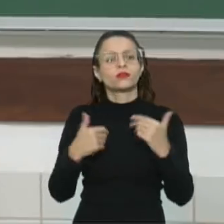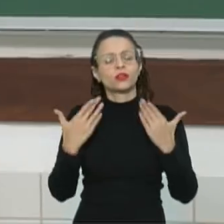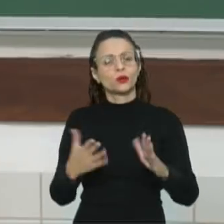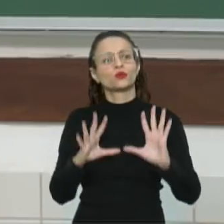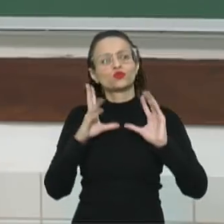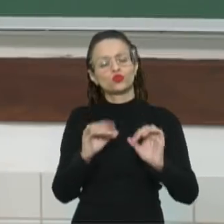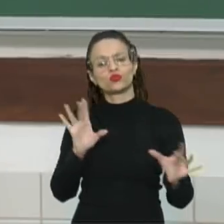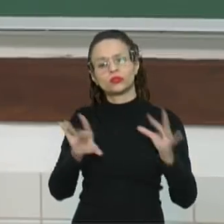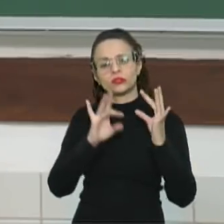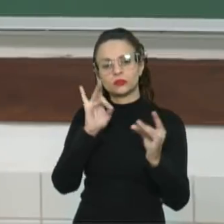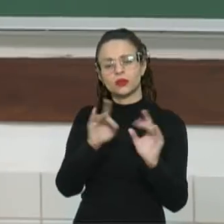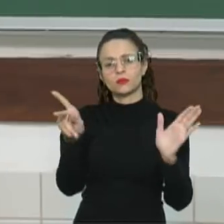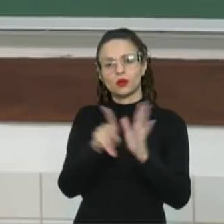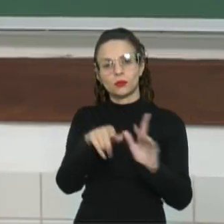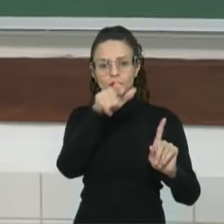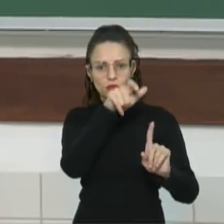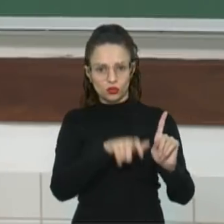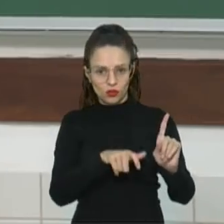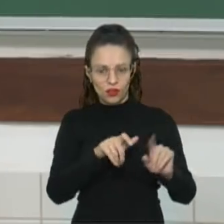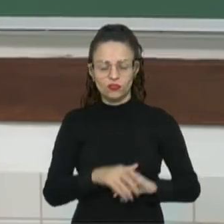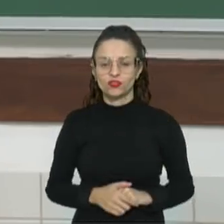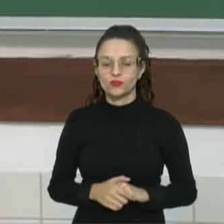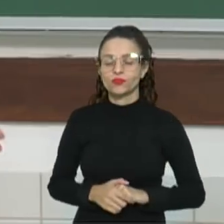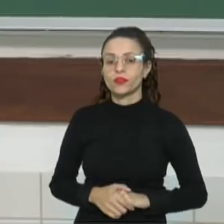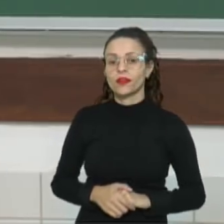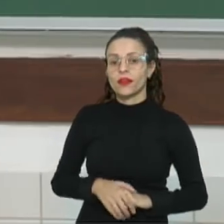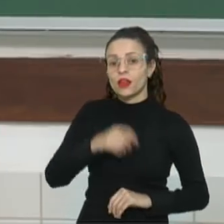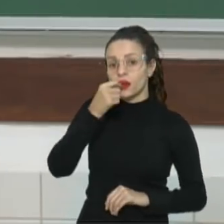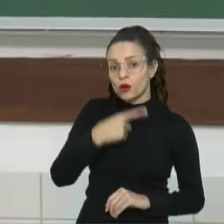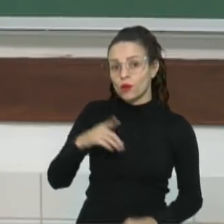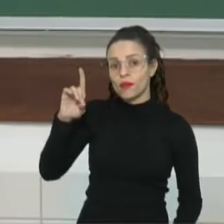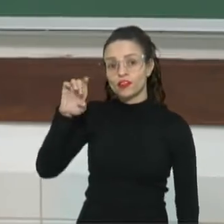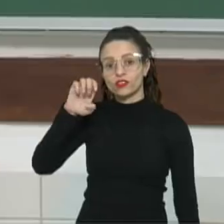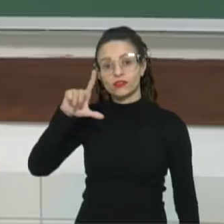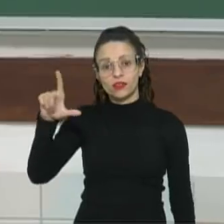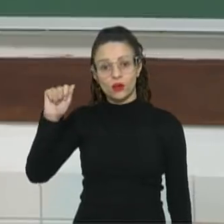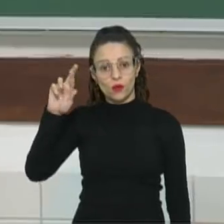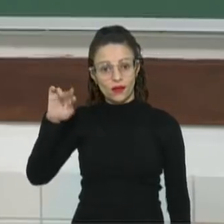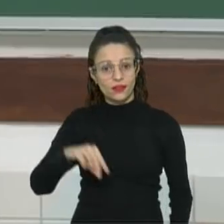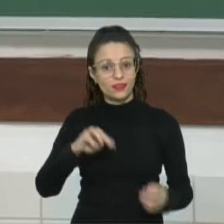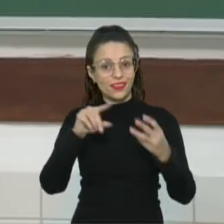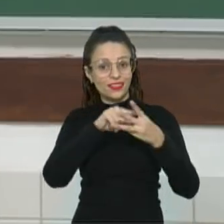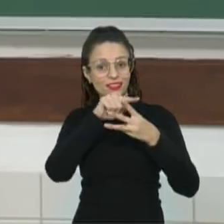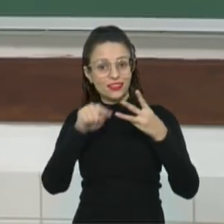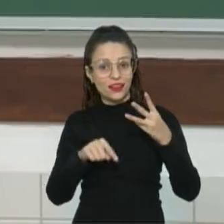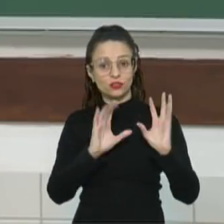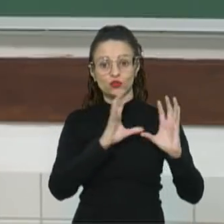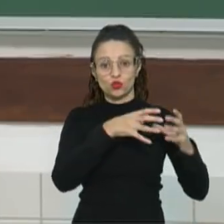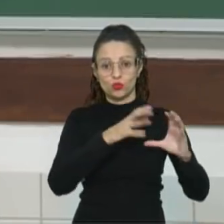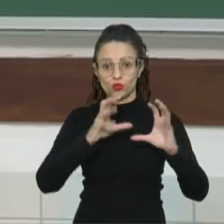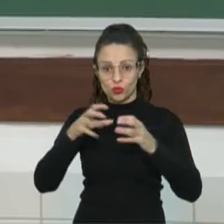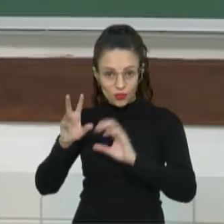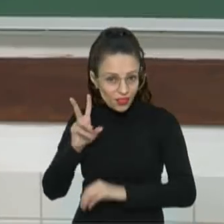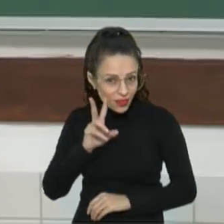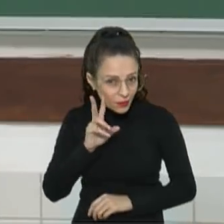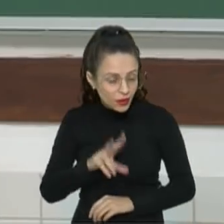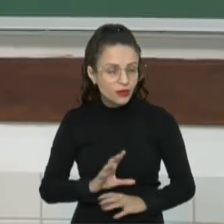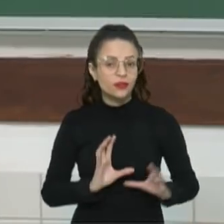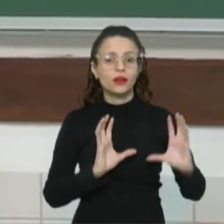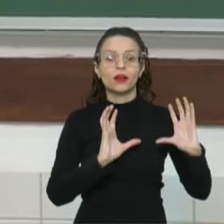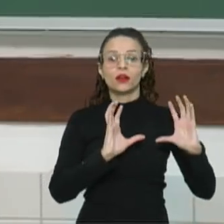fazia parte da personagem. E a comédia dell'arte ia se dividir em 3 categorias. Lembram